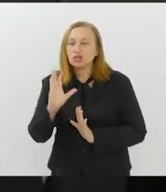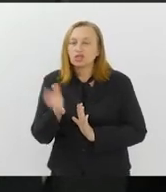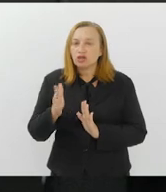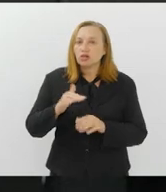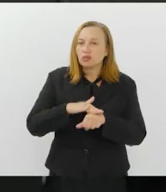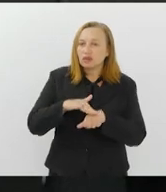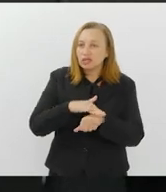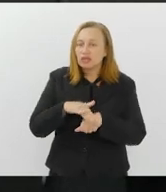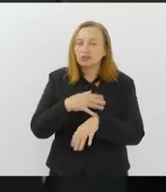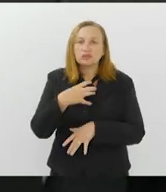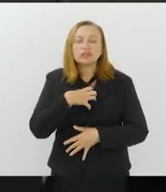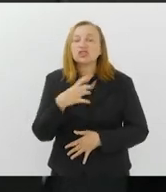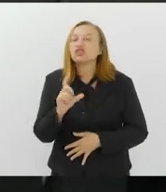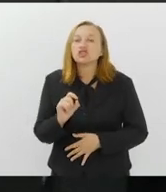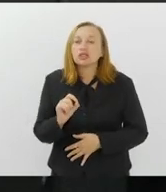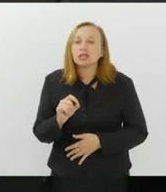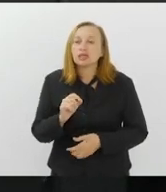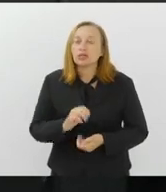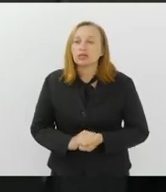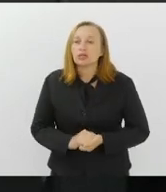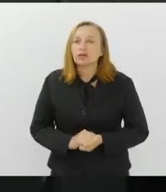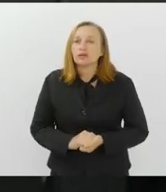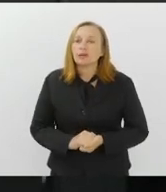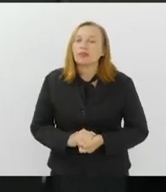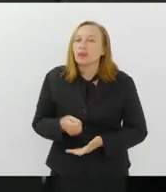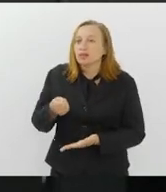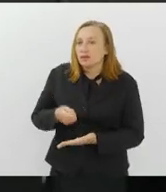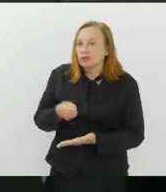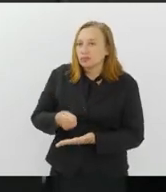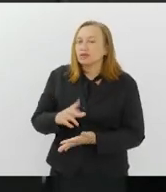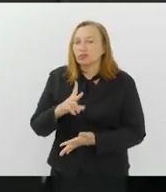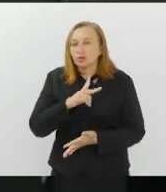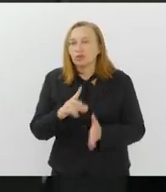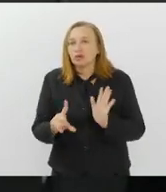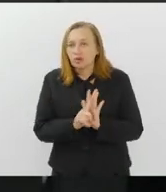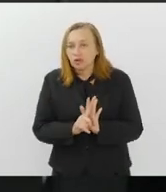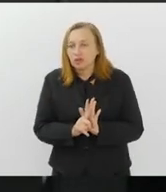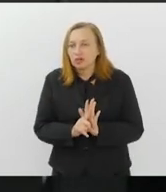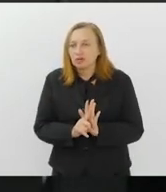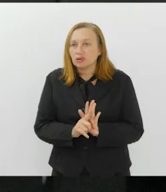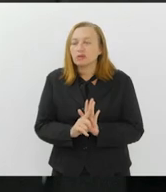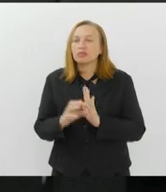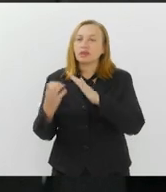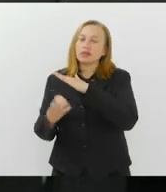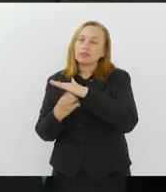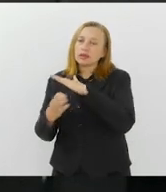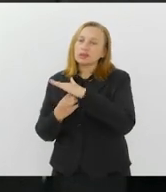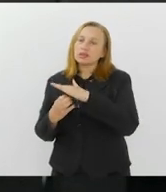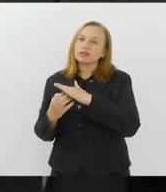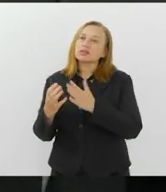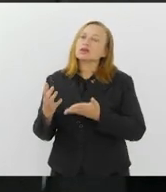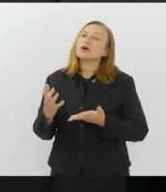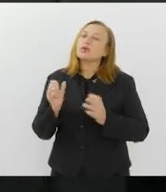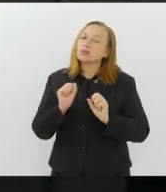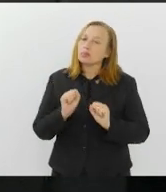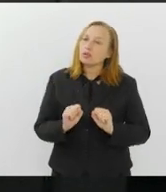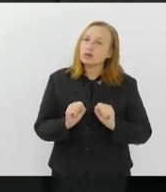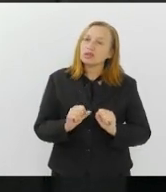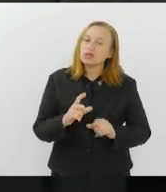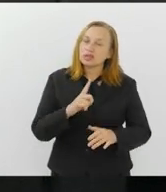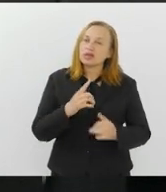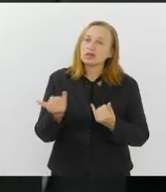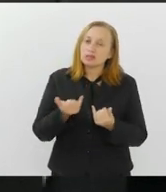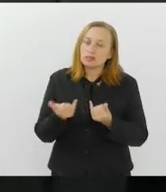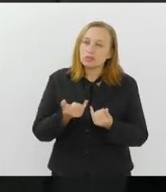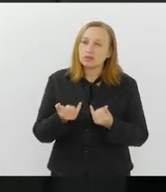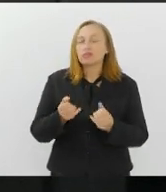no sentido de colocar essa obrigatoriedade na própria lei para que a agência passe a receber essas informações. Então, solicito, se